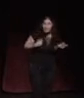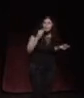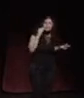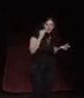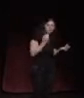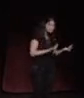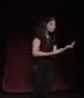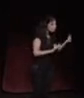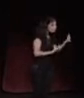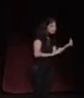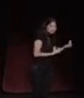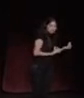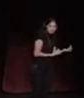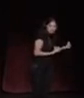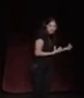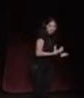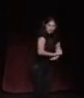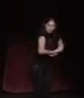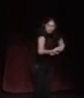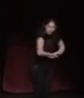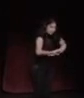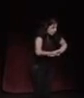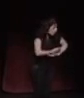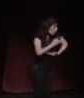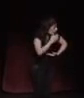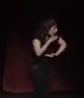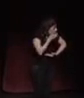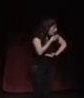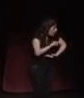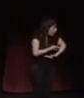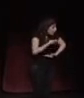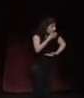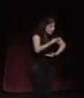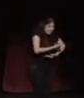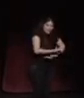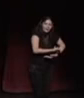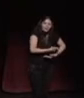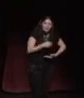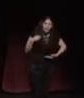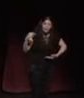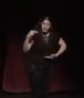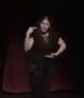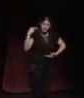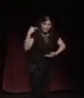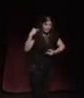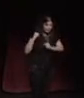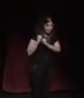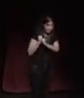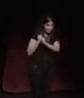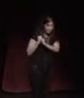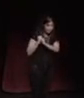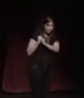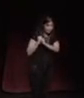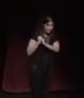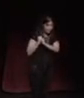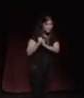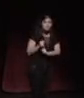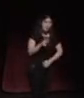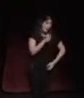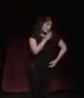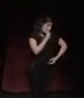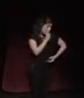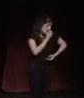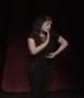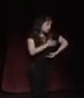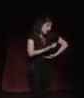e canto músicas que tem a ver com a recuperação do que está acontecendo. O teu pai já te nanou muito,